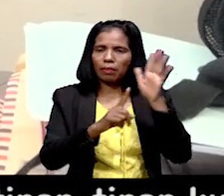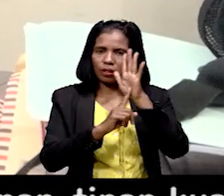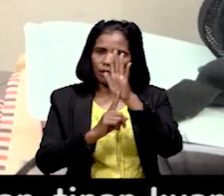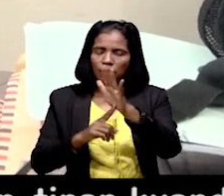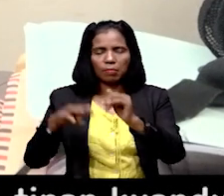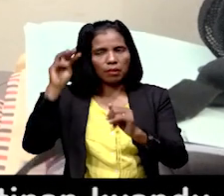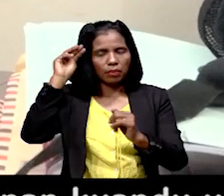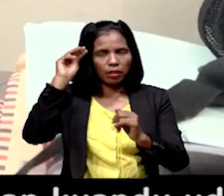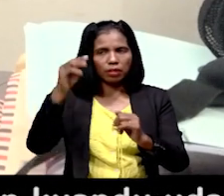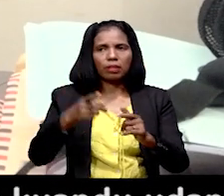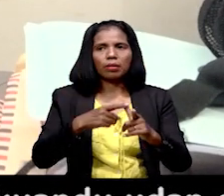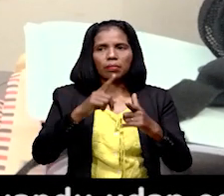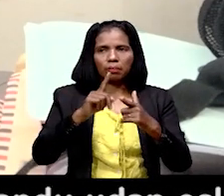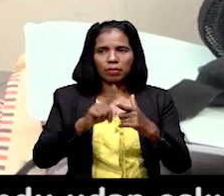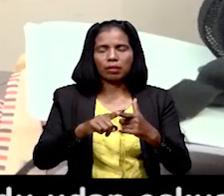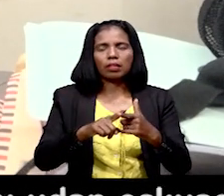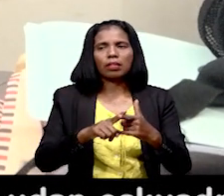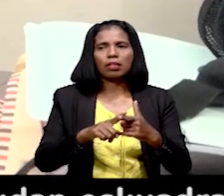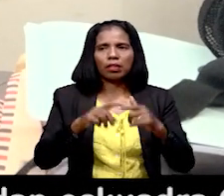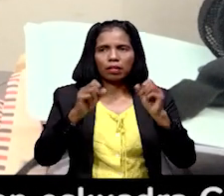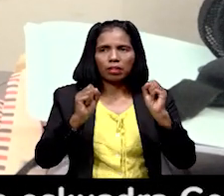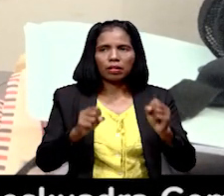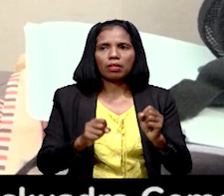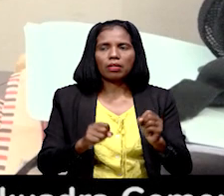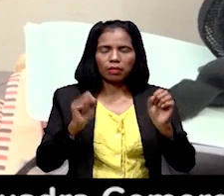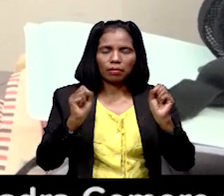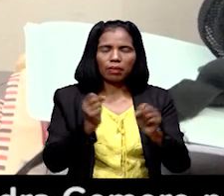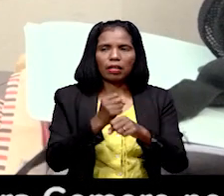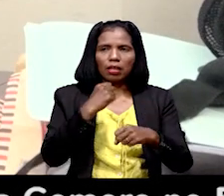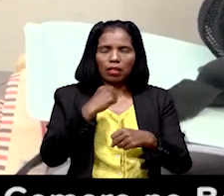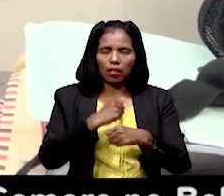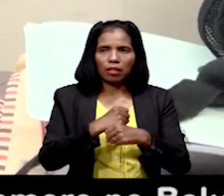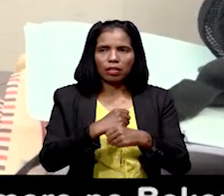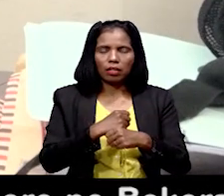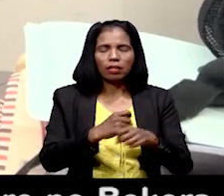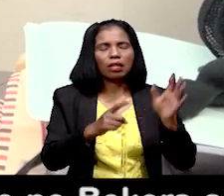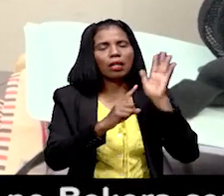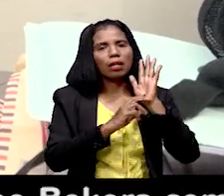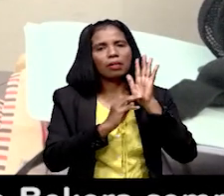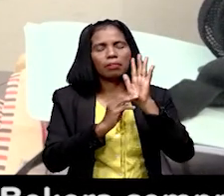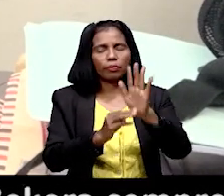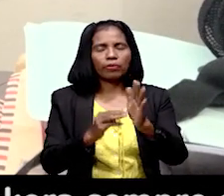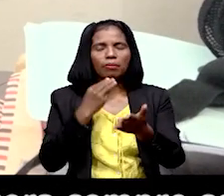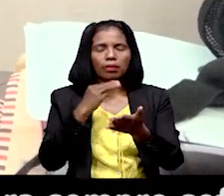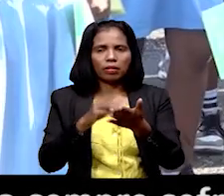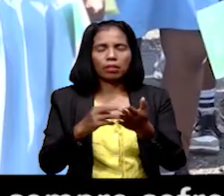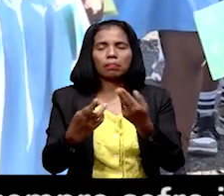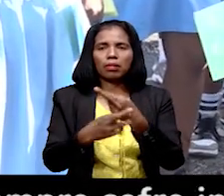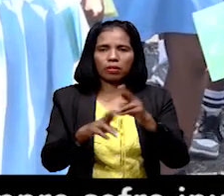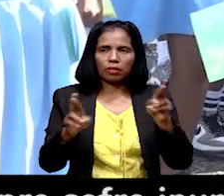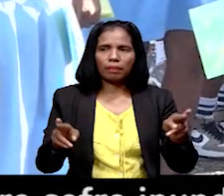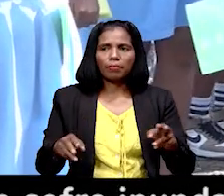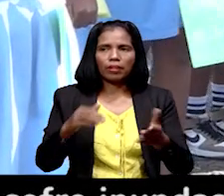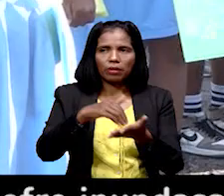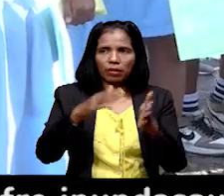nene, bela Sua Excelência, depois e a disponibilidade, a tu bela halo nina anúncio de resultado. Antes, né, estudante Sira